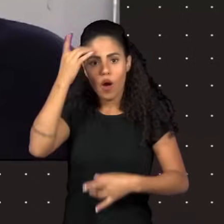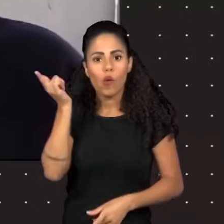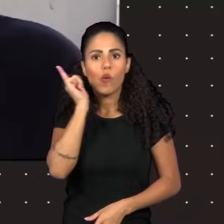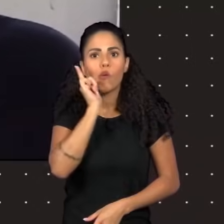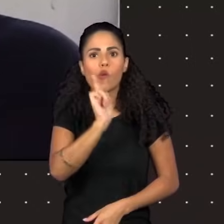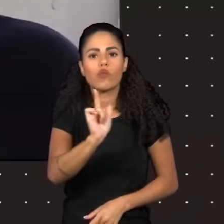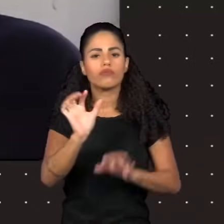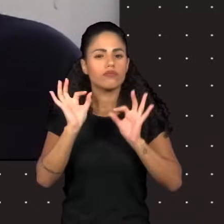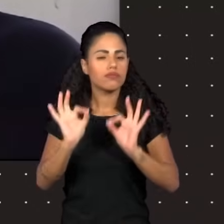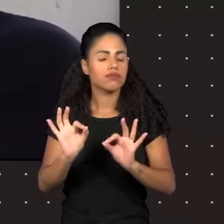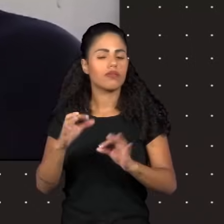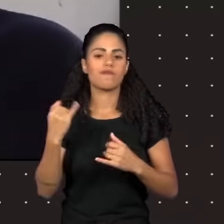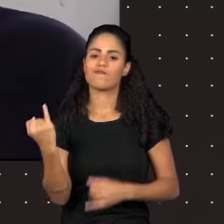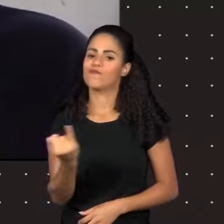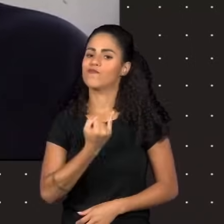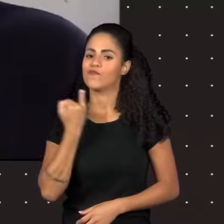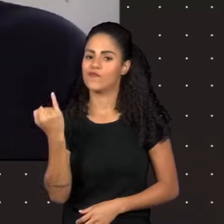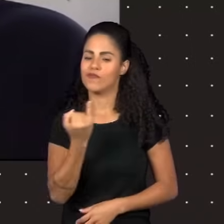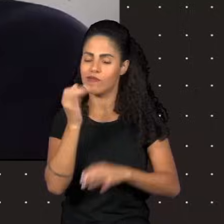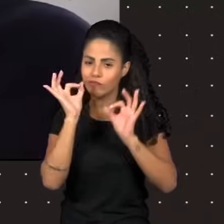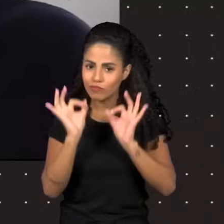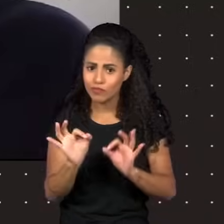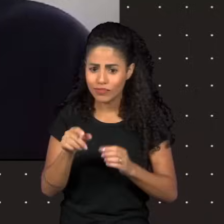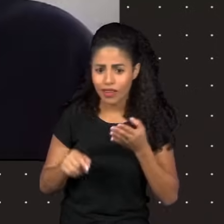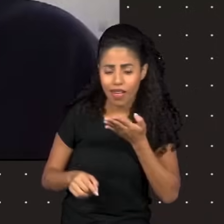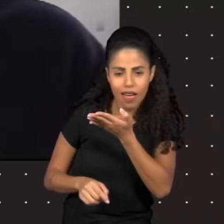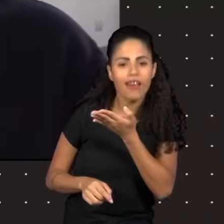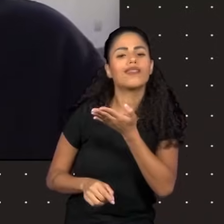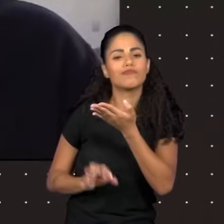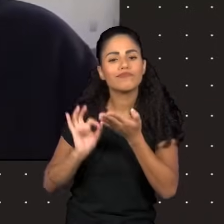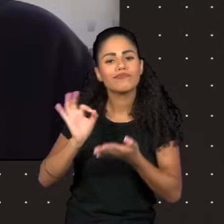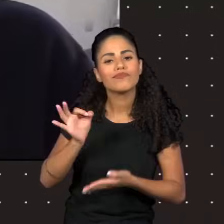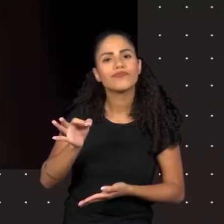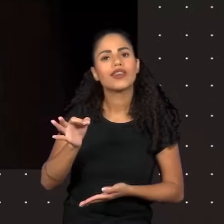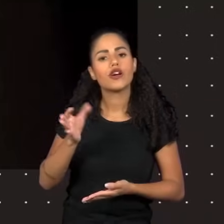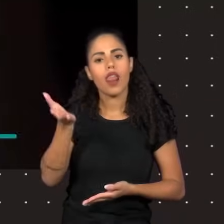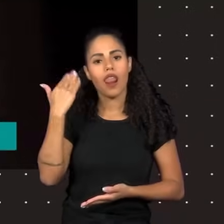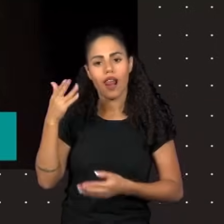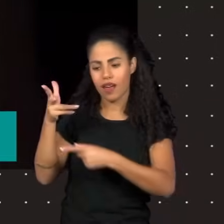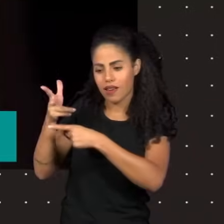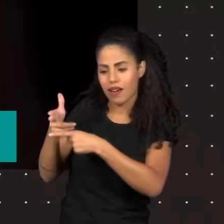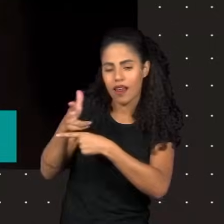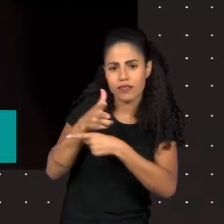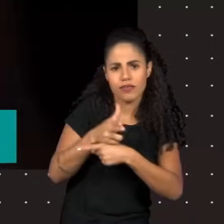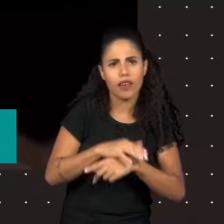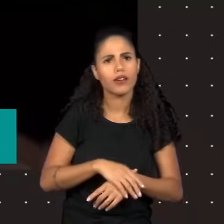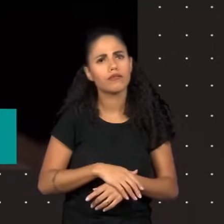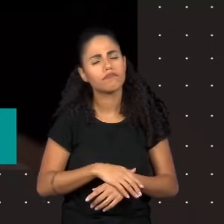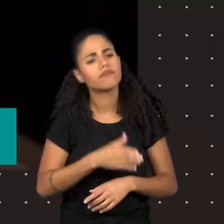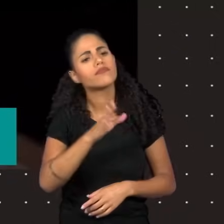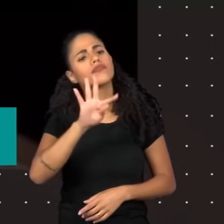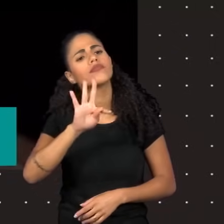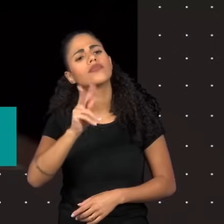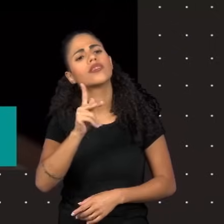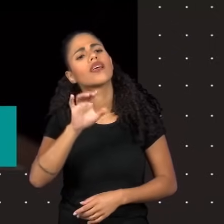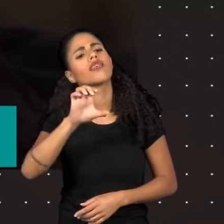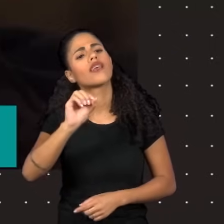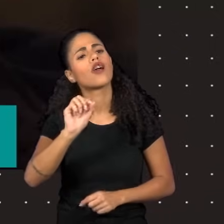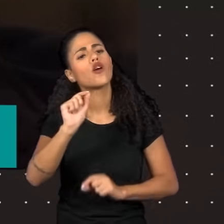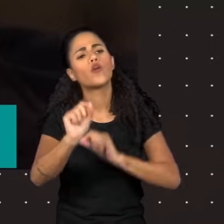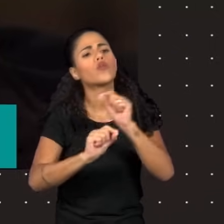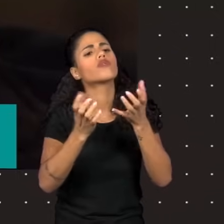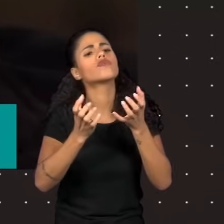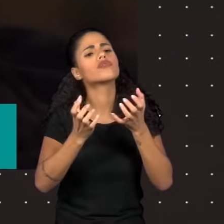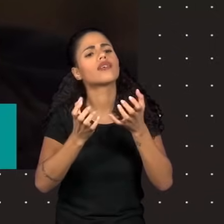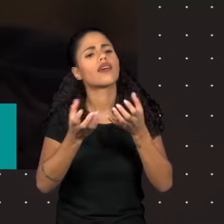absolutas que era tão necessária para aquela série. Theo, o que você espera ouvir de